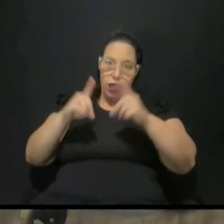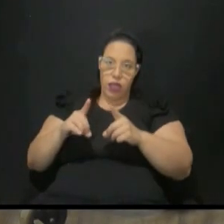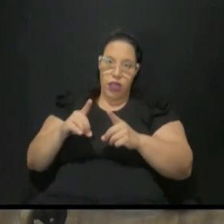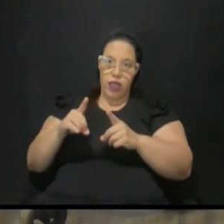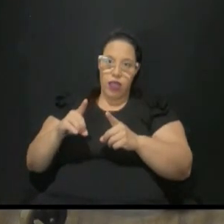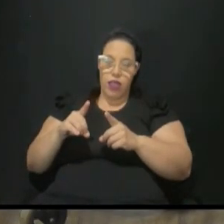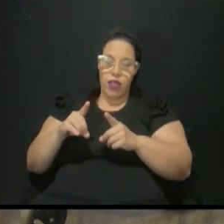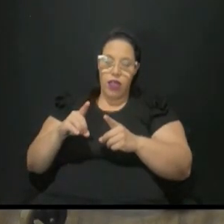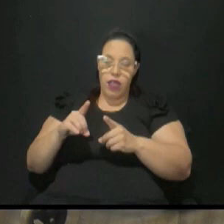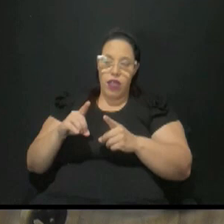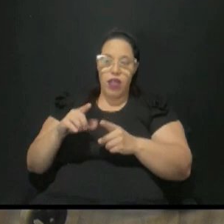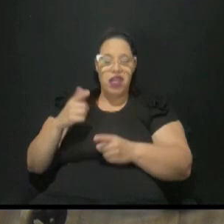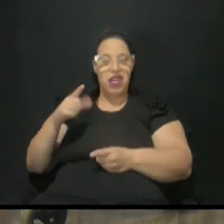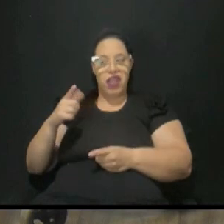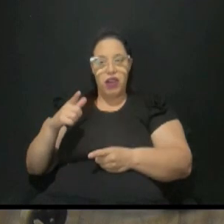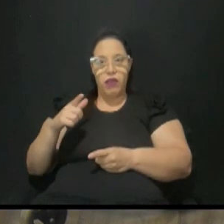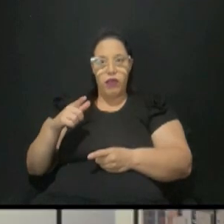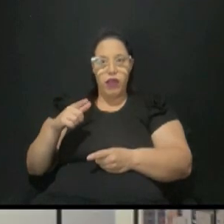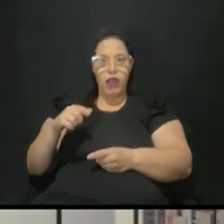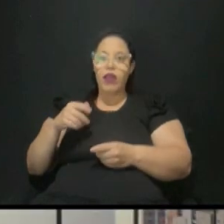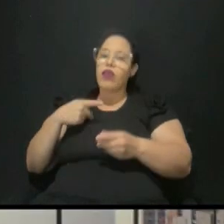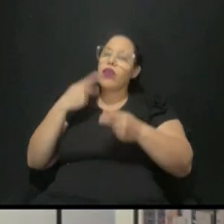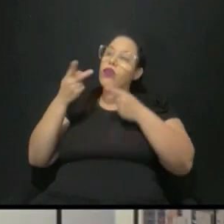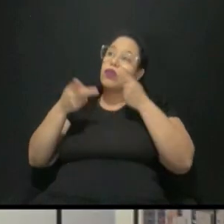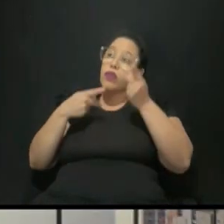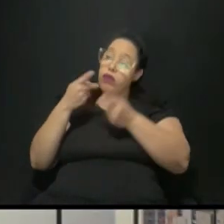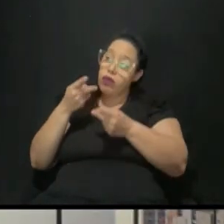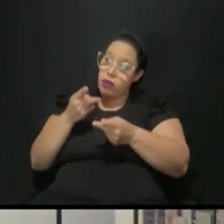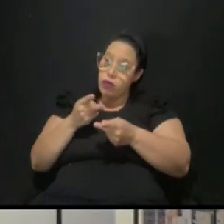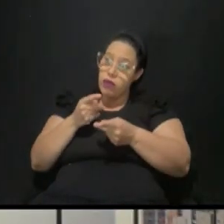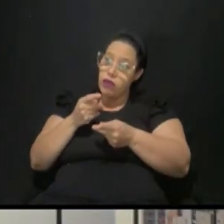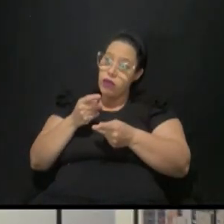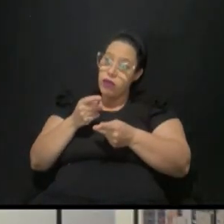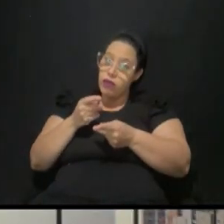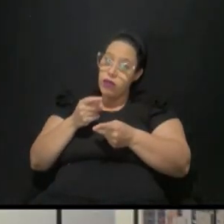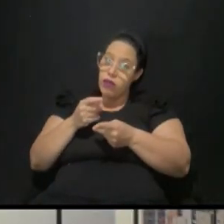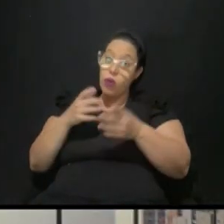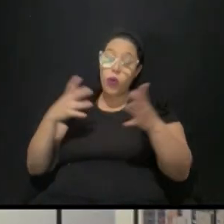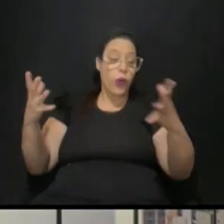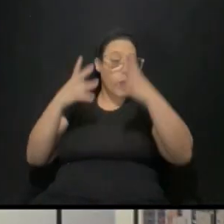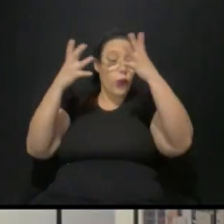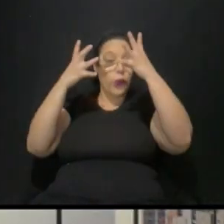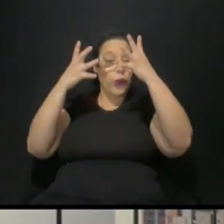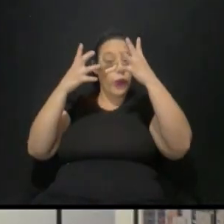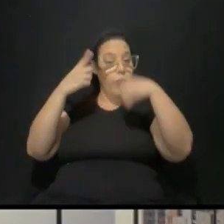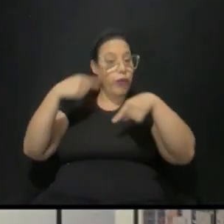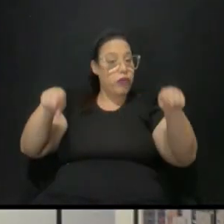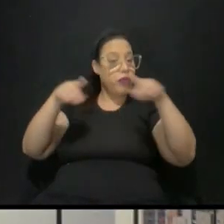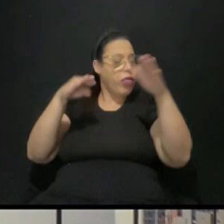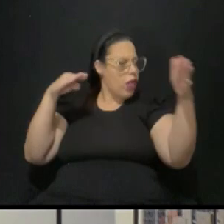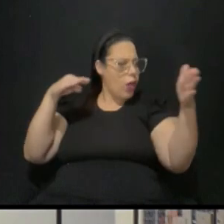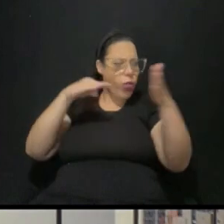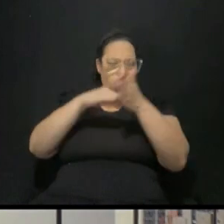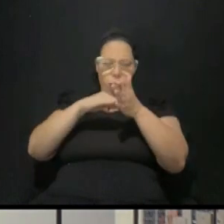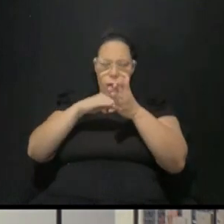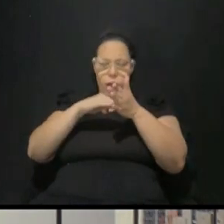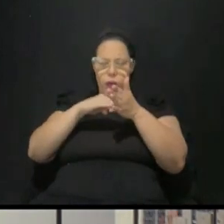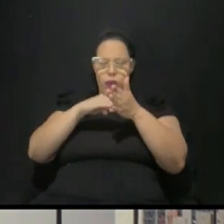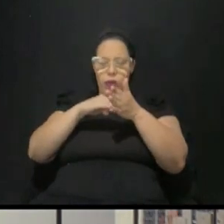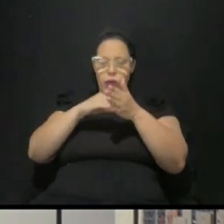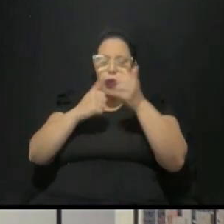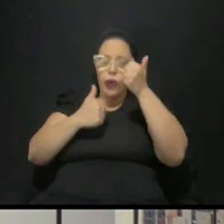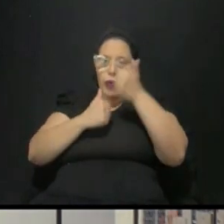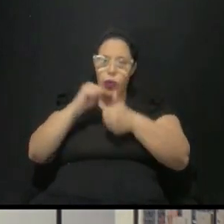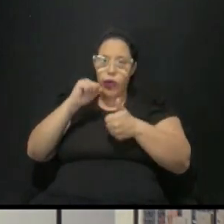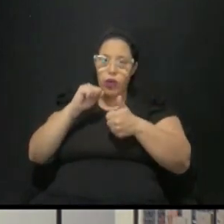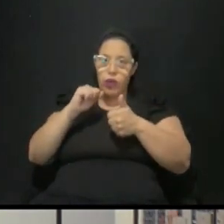porque já foi falado aqui dessa questão de incentivar e que muitos chegam, né, ao esporte um pouco mais velhos,